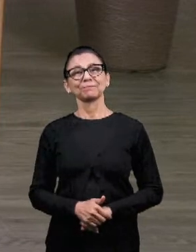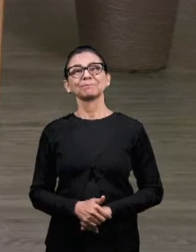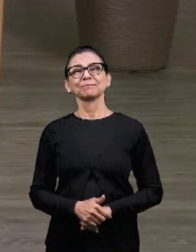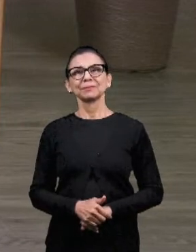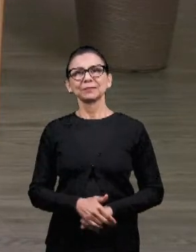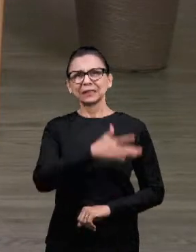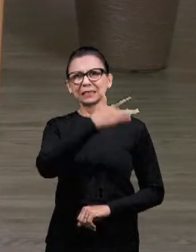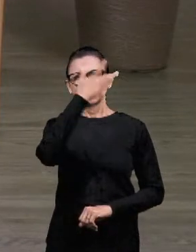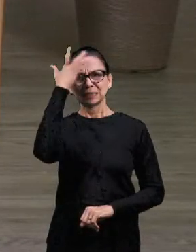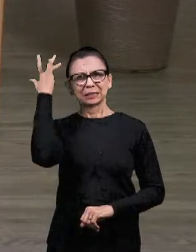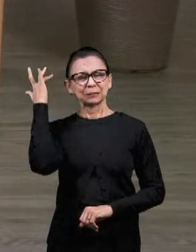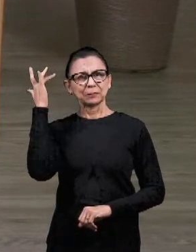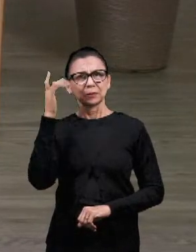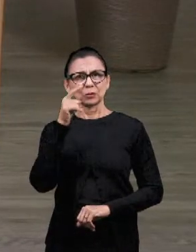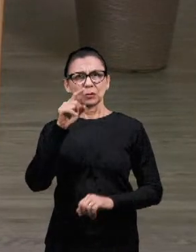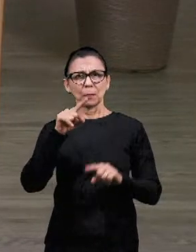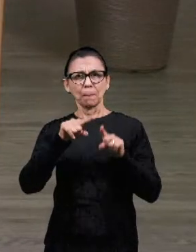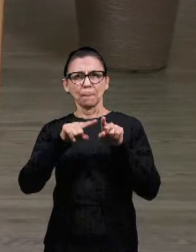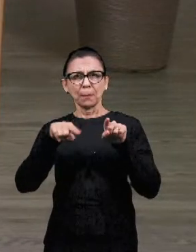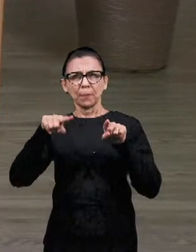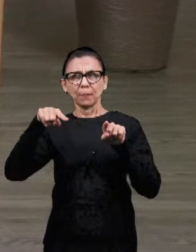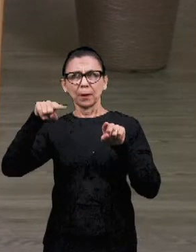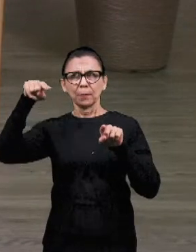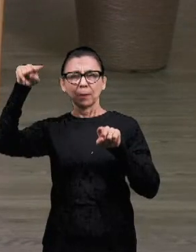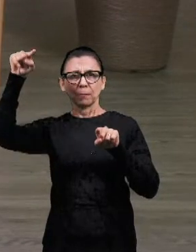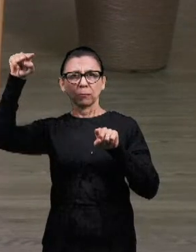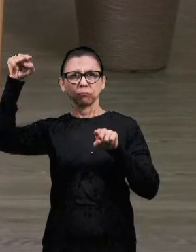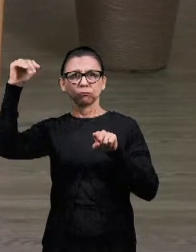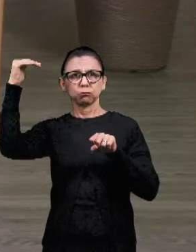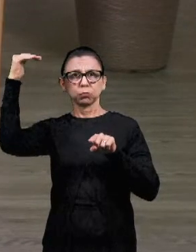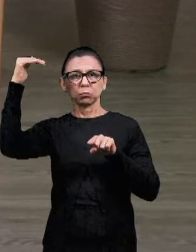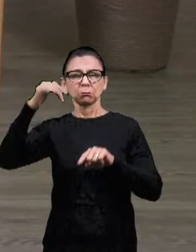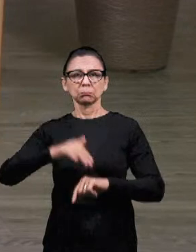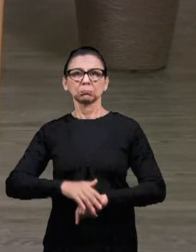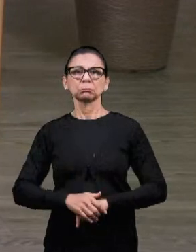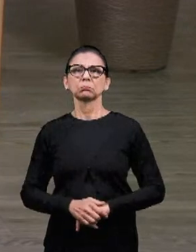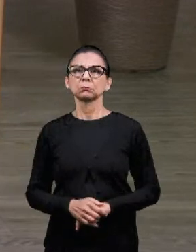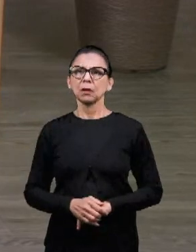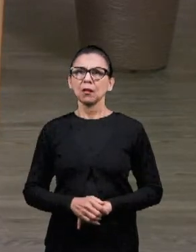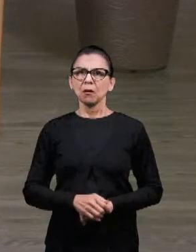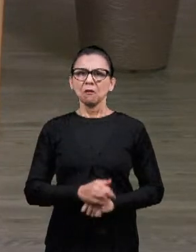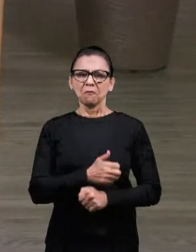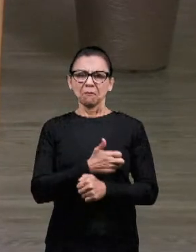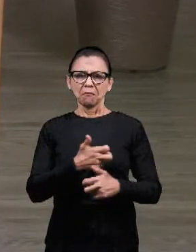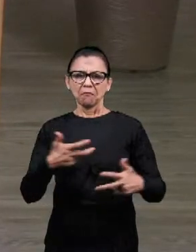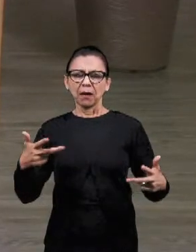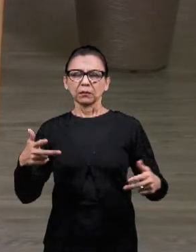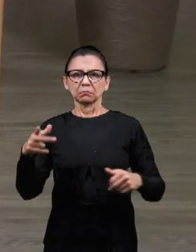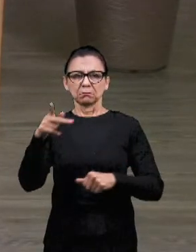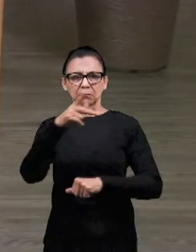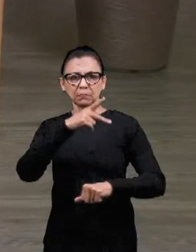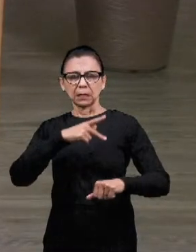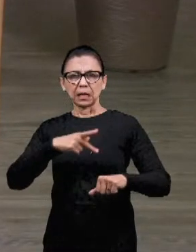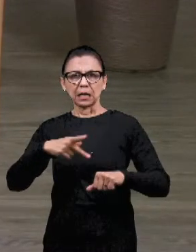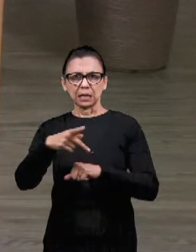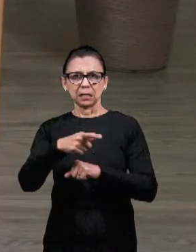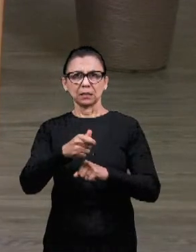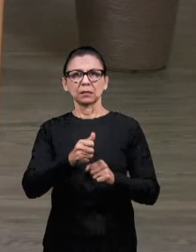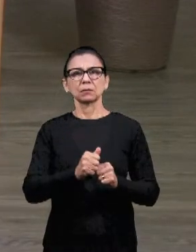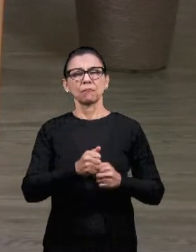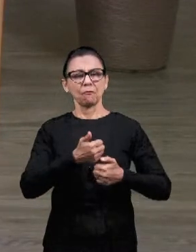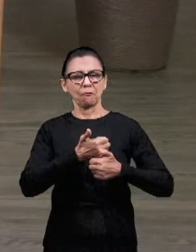um trabalho que é desenvolvido com apoio de irmãos de diversos países e que falam diversos idiomas,